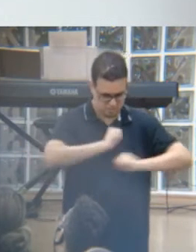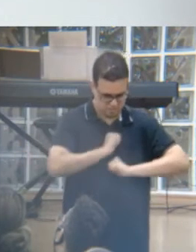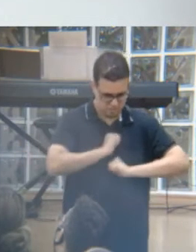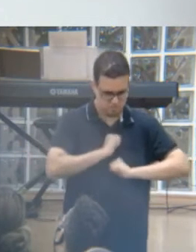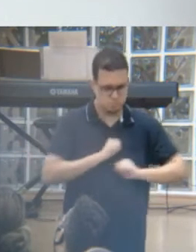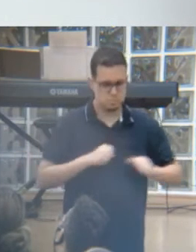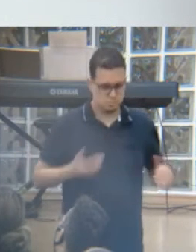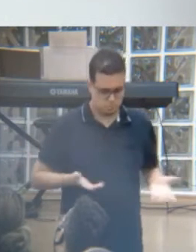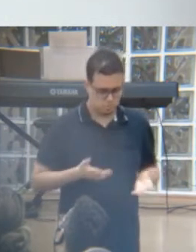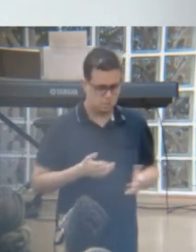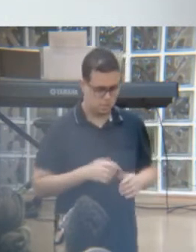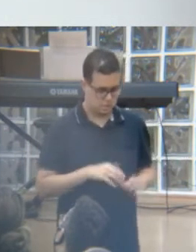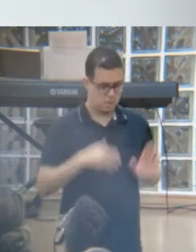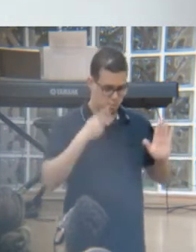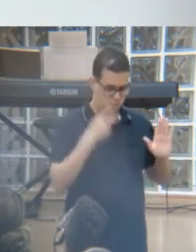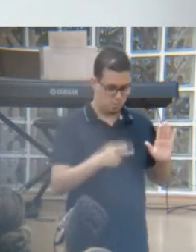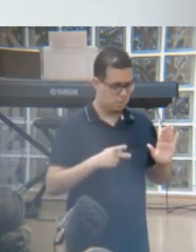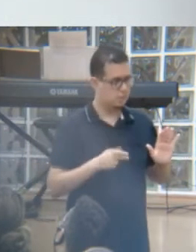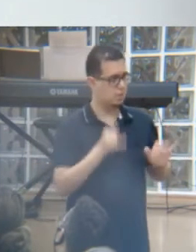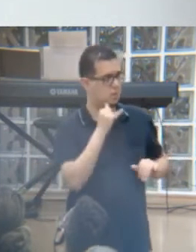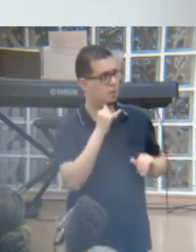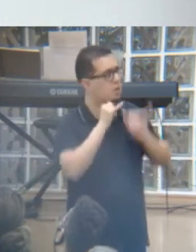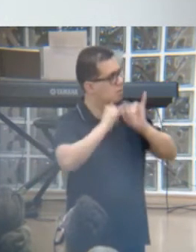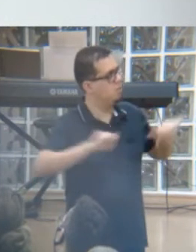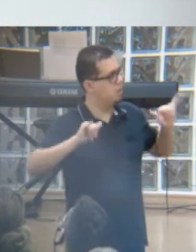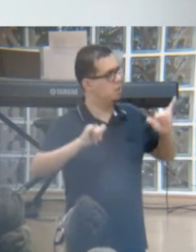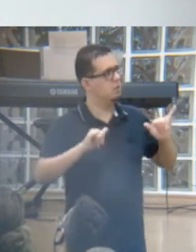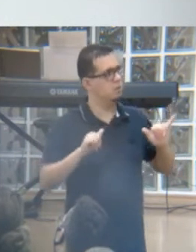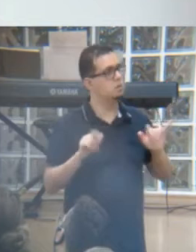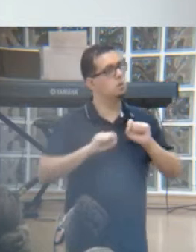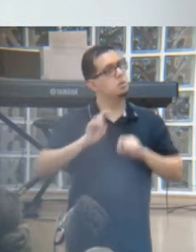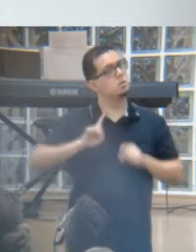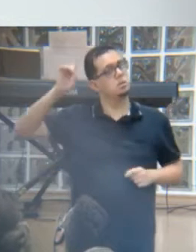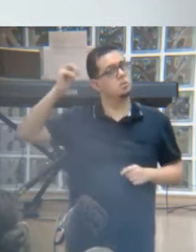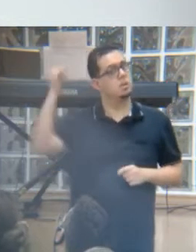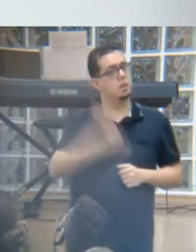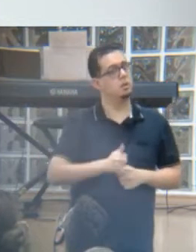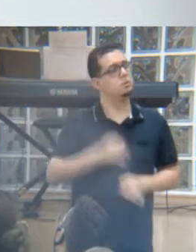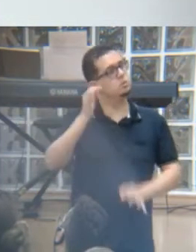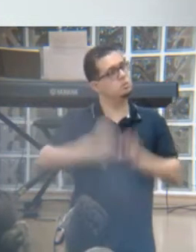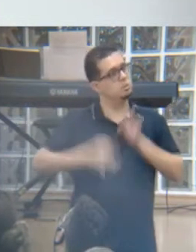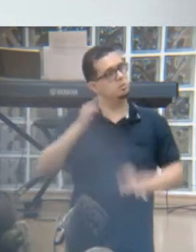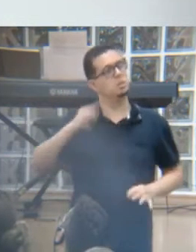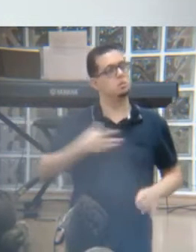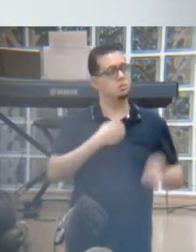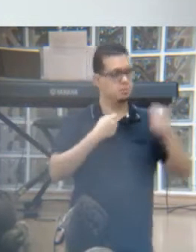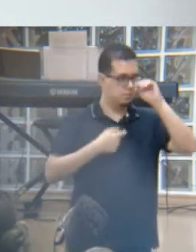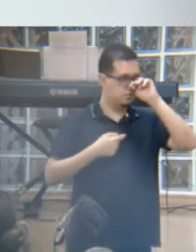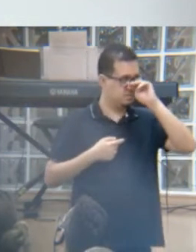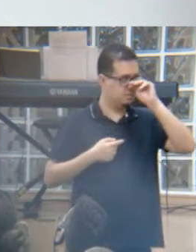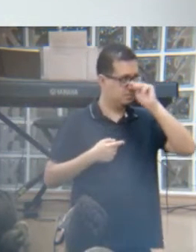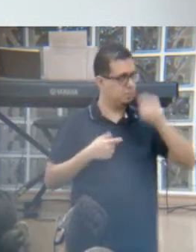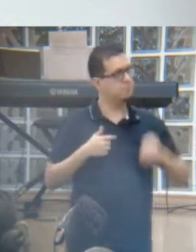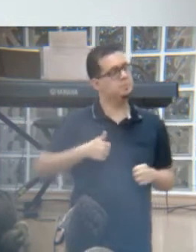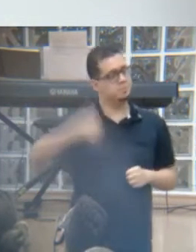do Senhor e declara a palavra de Deus, seu juízo, seu julgamento, sua salvação. Mas como sacerdote,